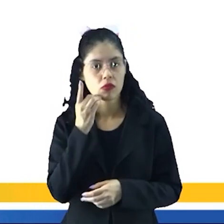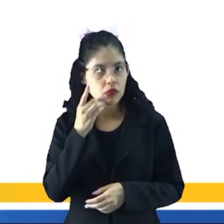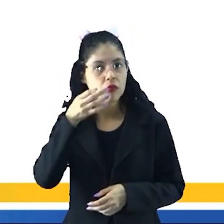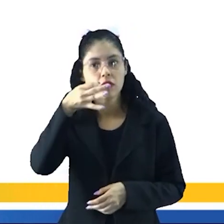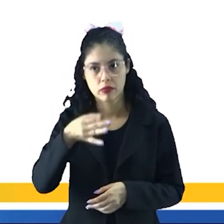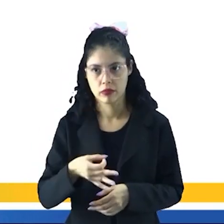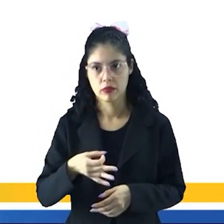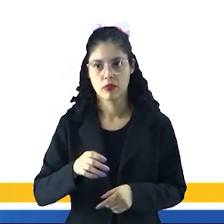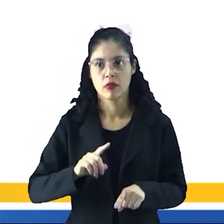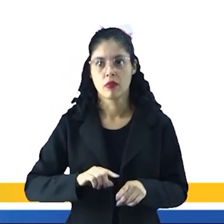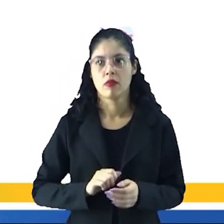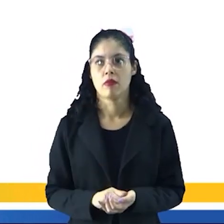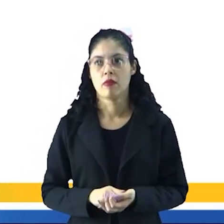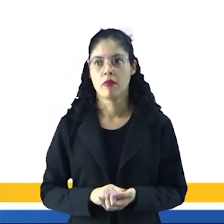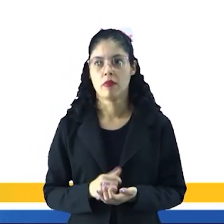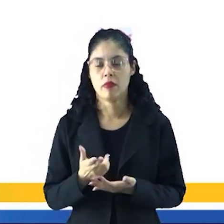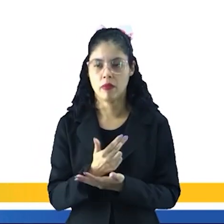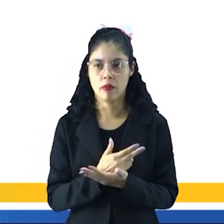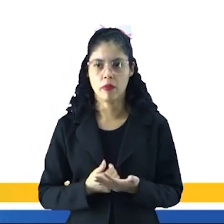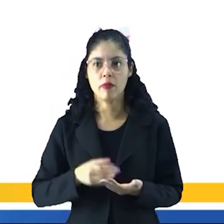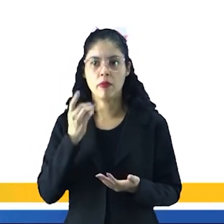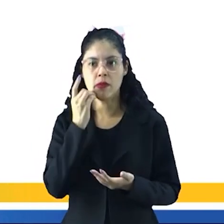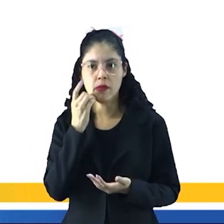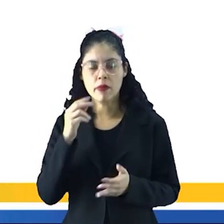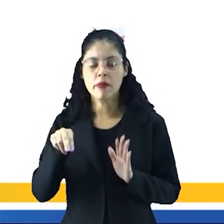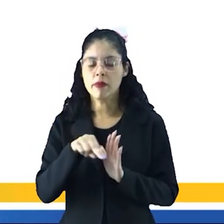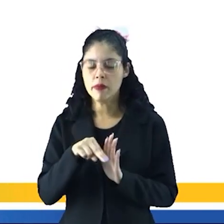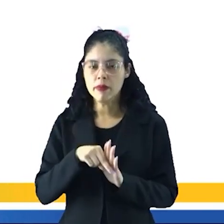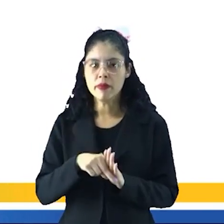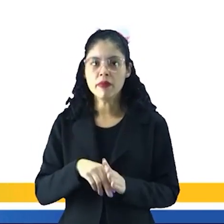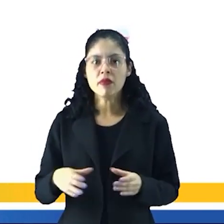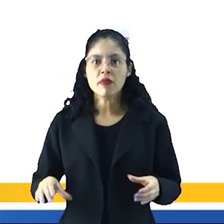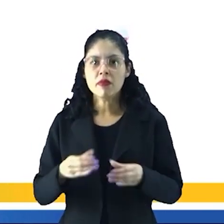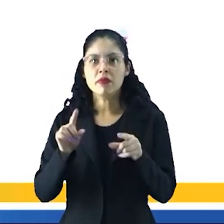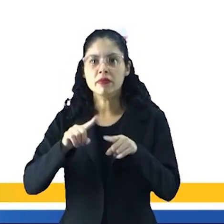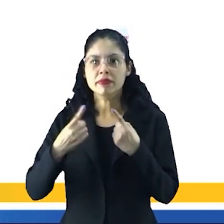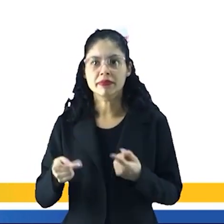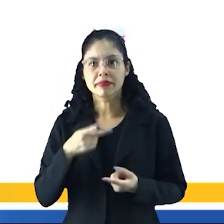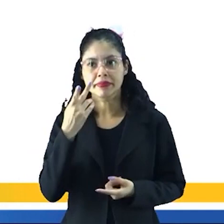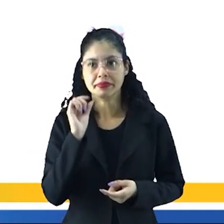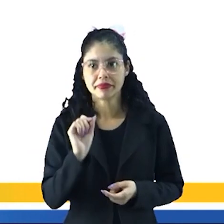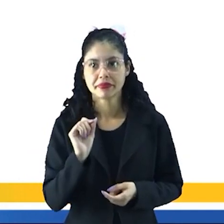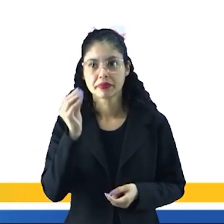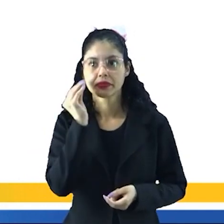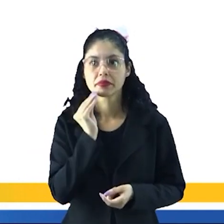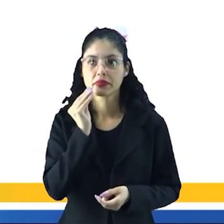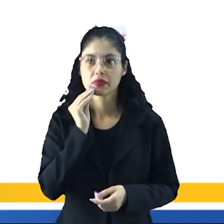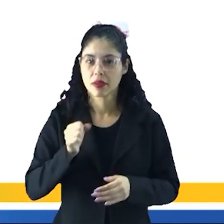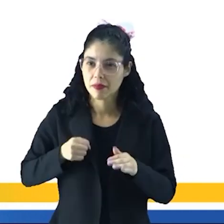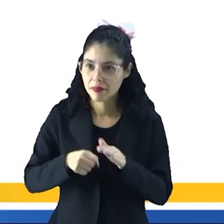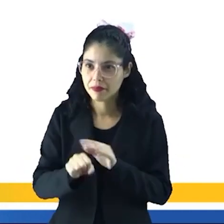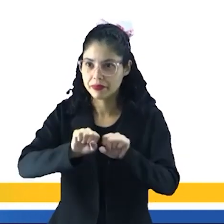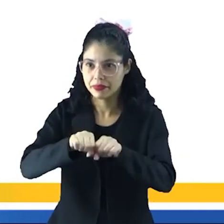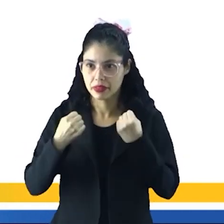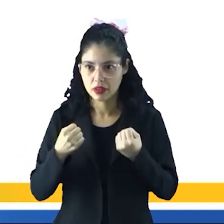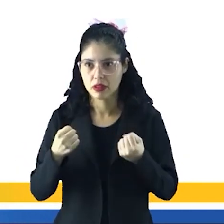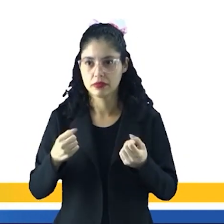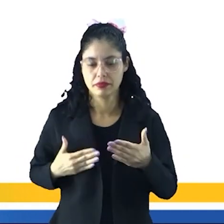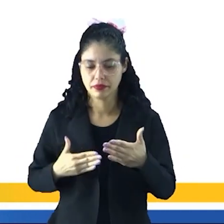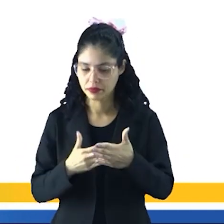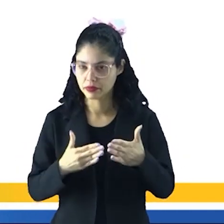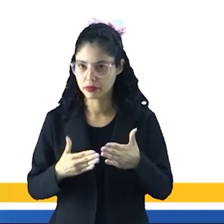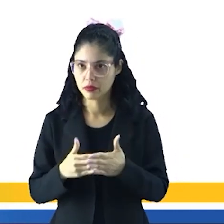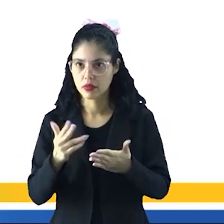cotidiano, até é objeto sim do cotidiano, que é a nota, é a garrafa. Mas ele diz que é na tentativa de romper qualquer